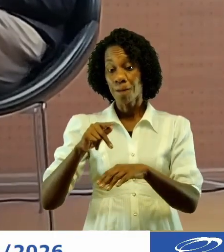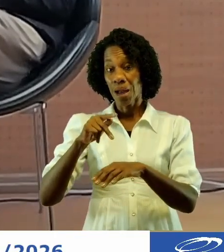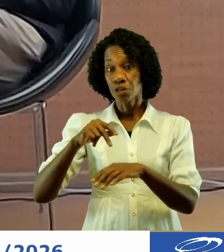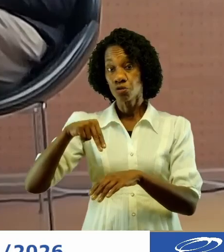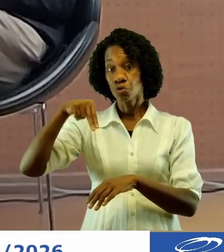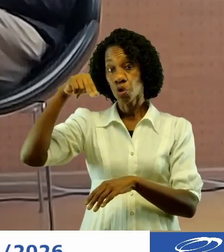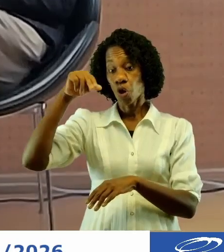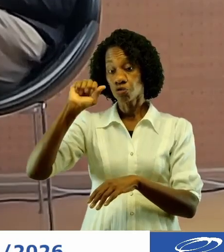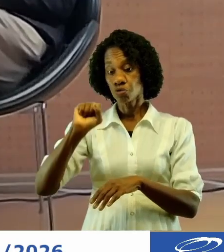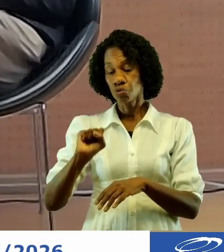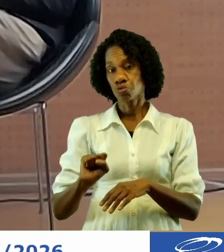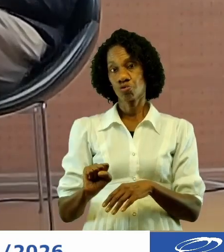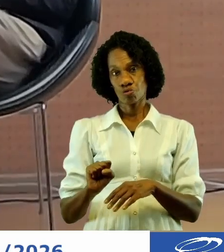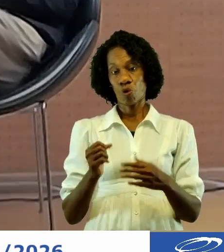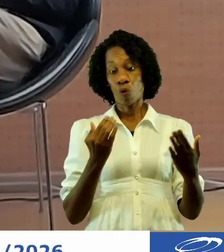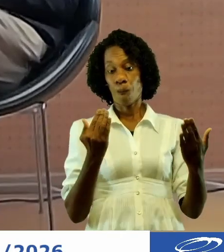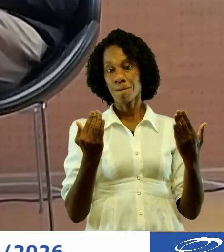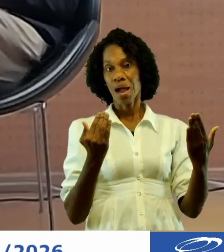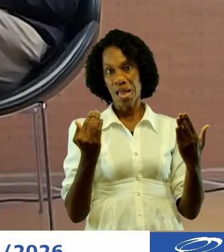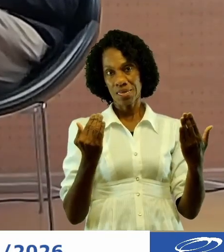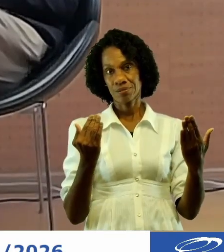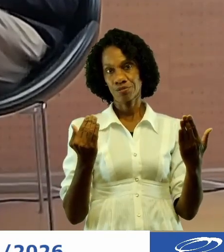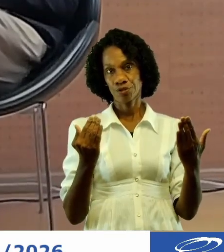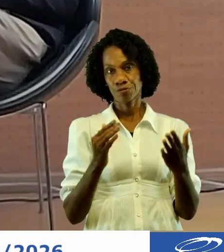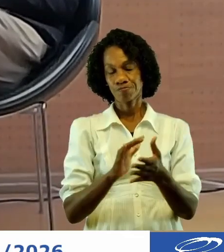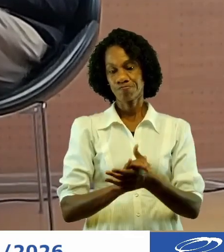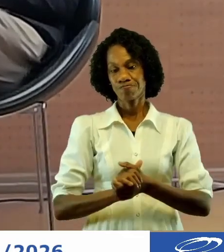norte global. Yeah. We are comparing the